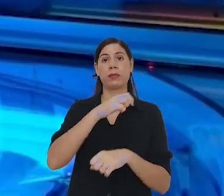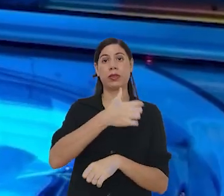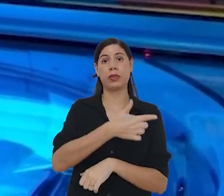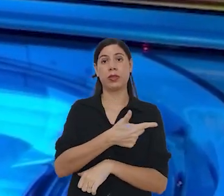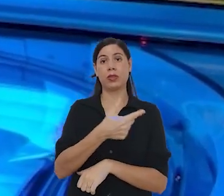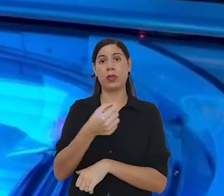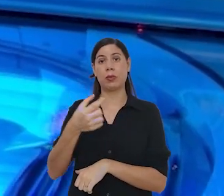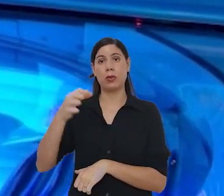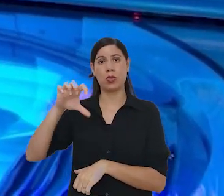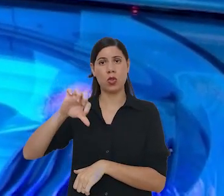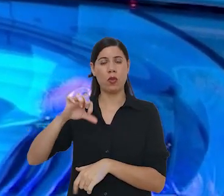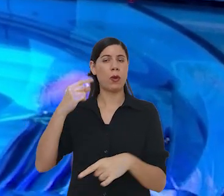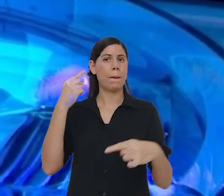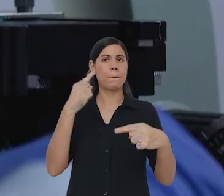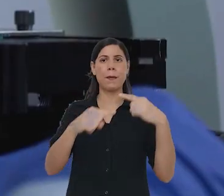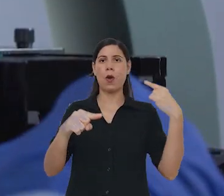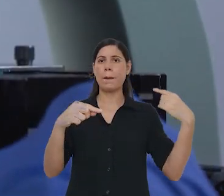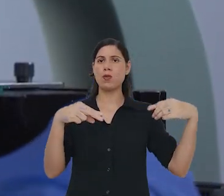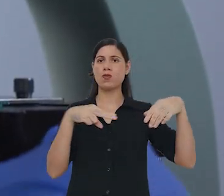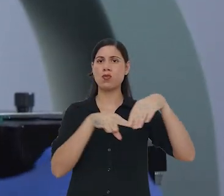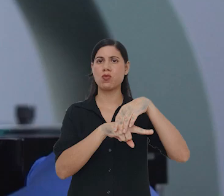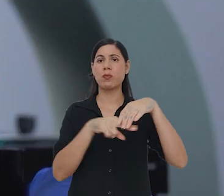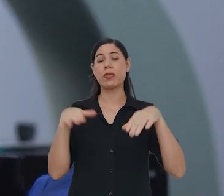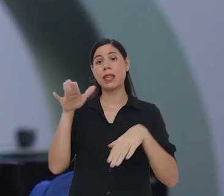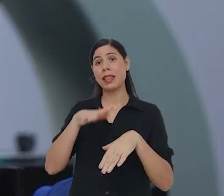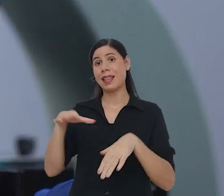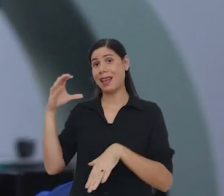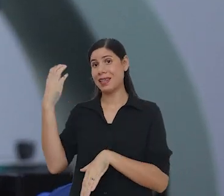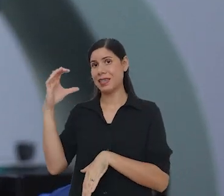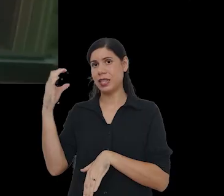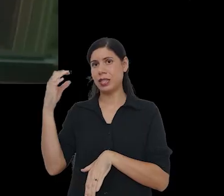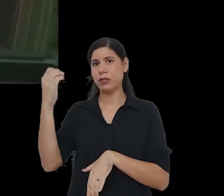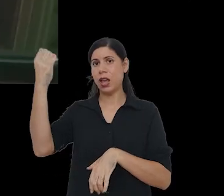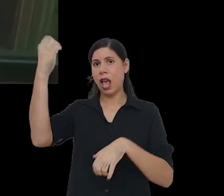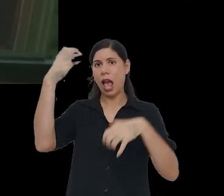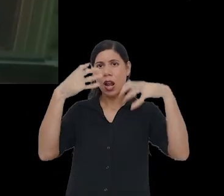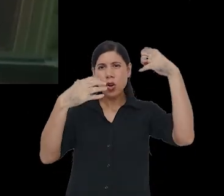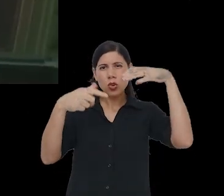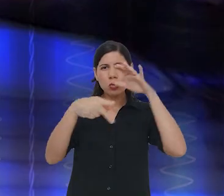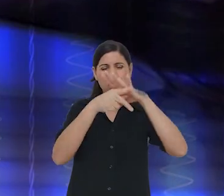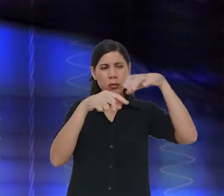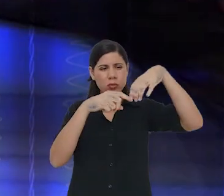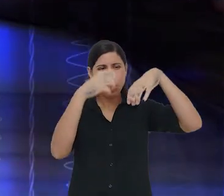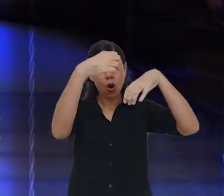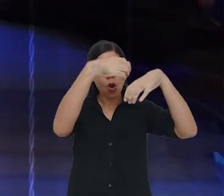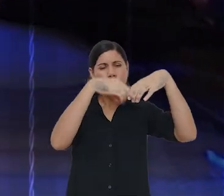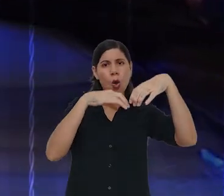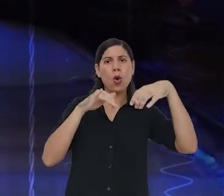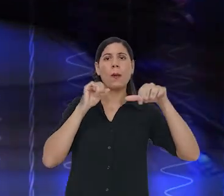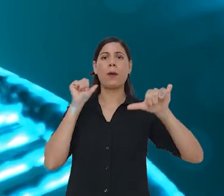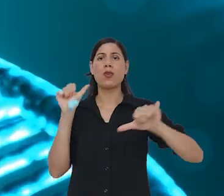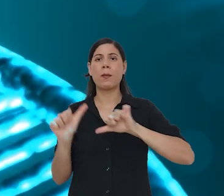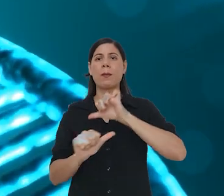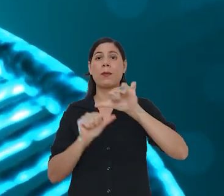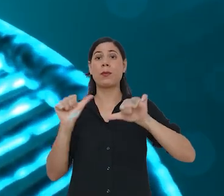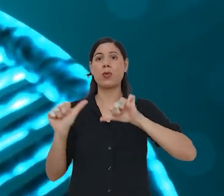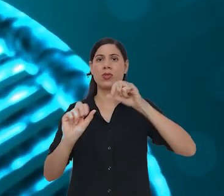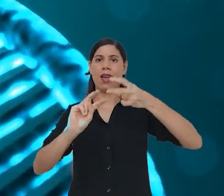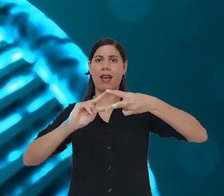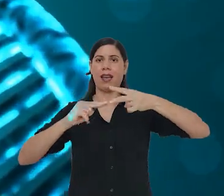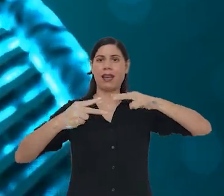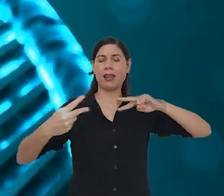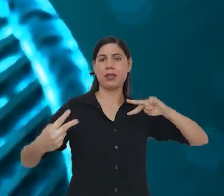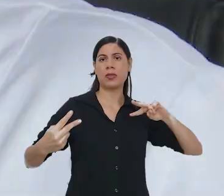2009, proibindo as câmaras. Do ponto de vista científico, as luzes do equipamento são responsáveis por